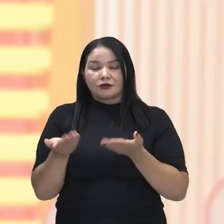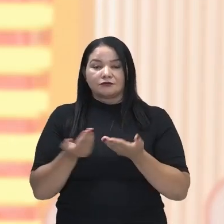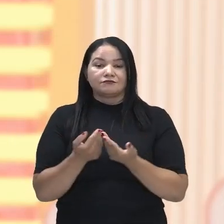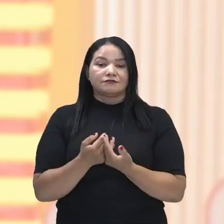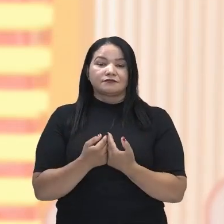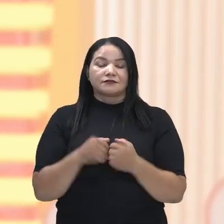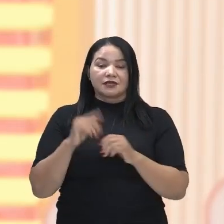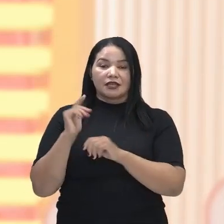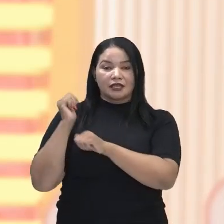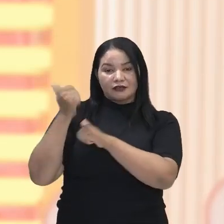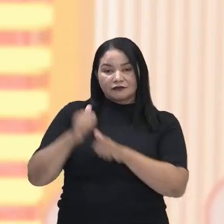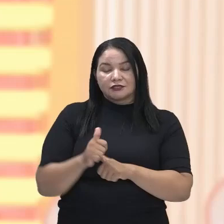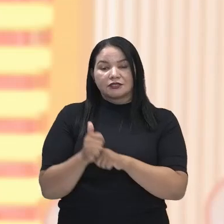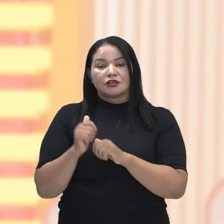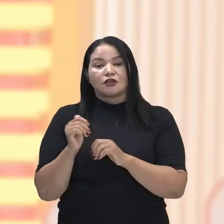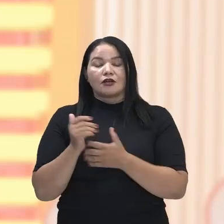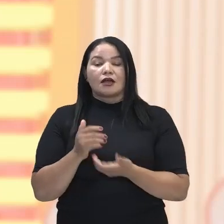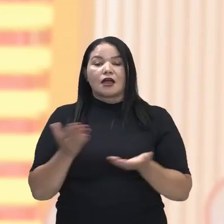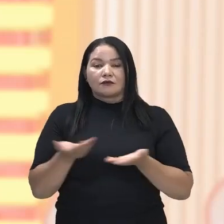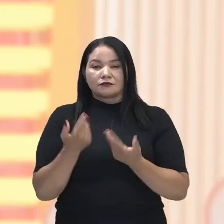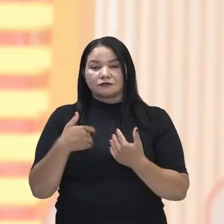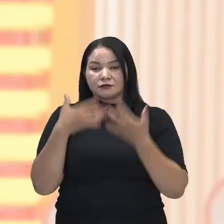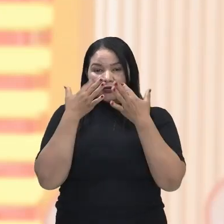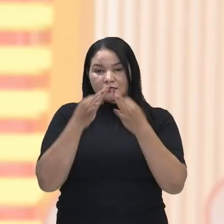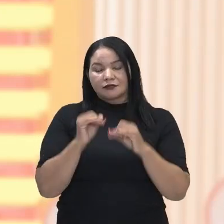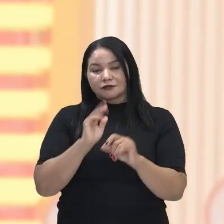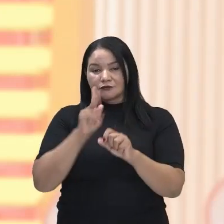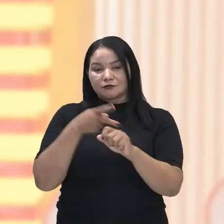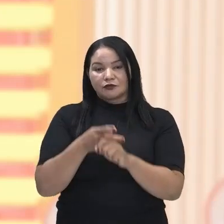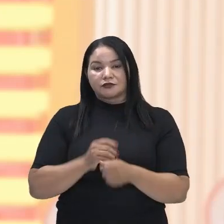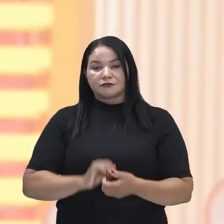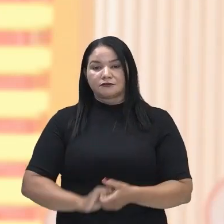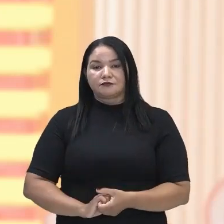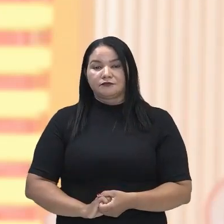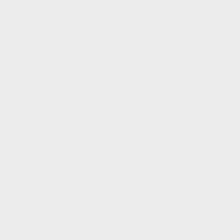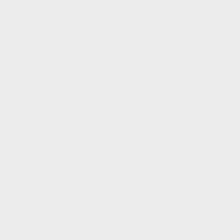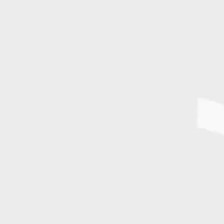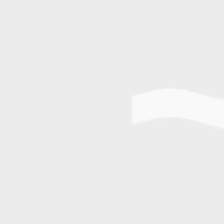nossa revisão. Fiquem aí atentos e até a próxima!